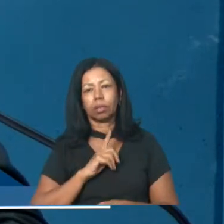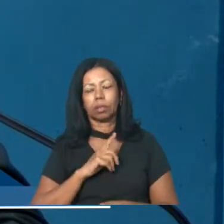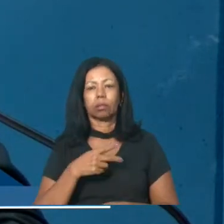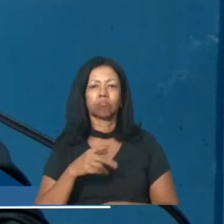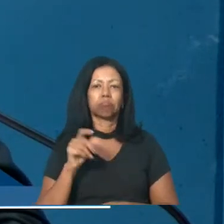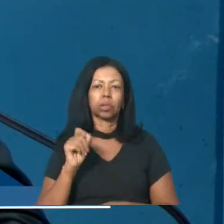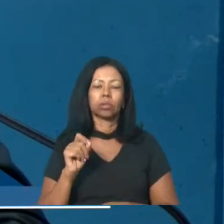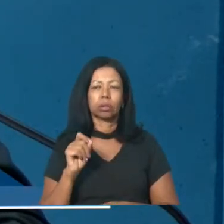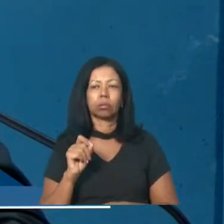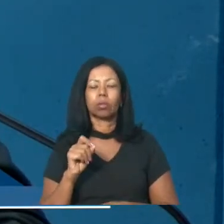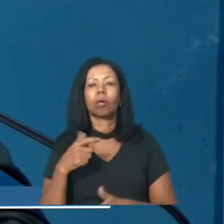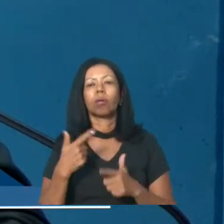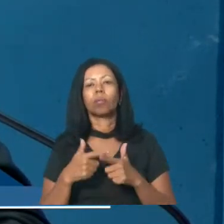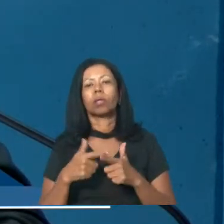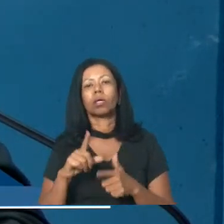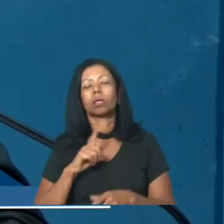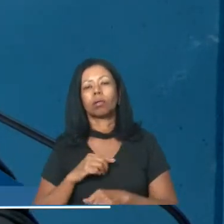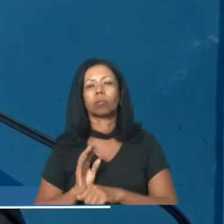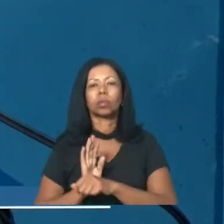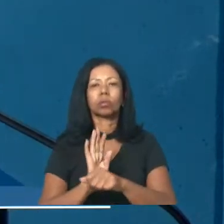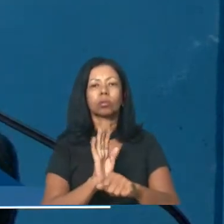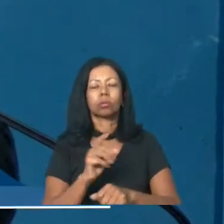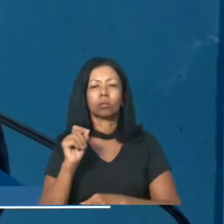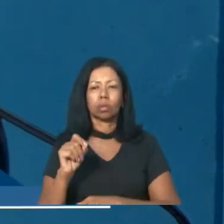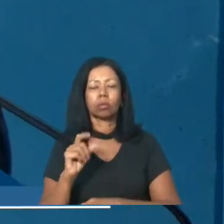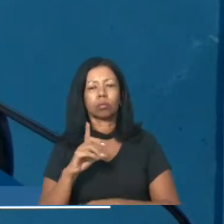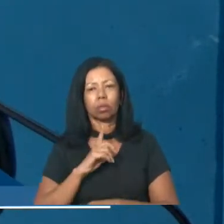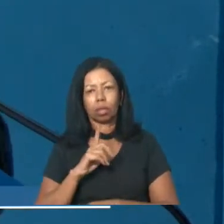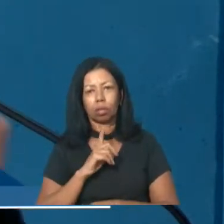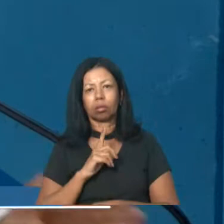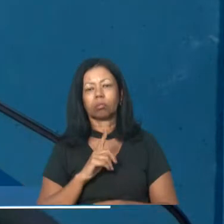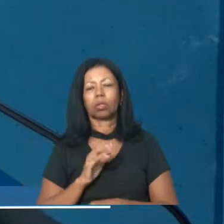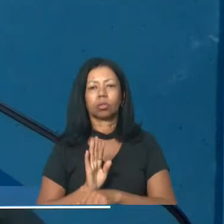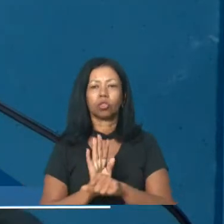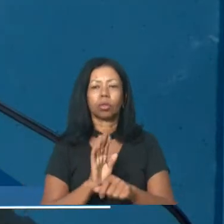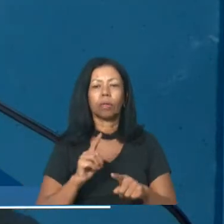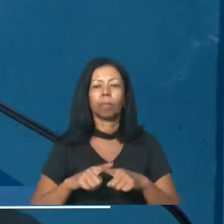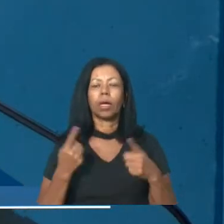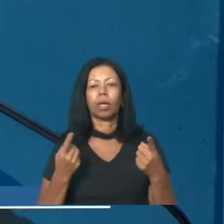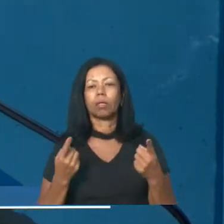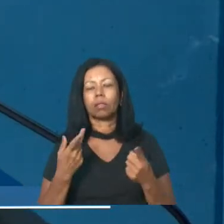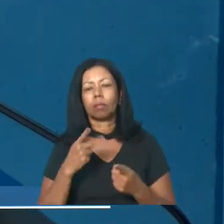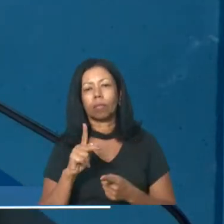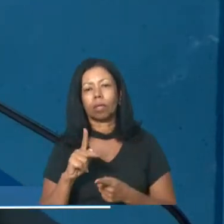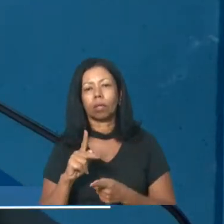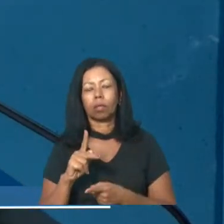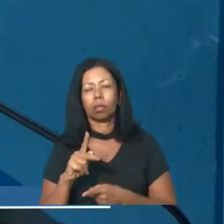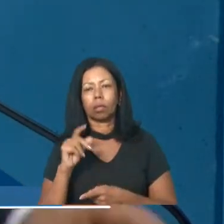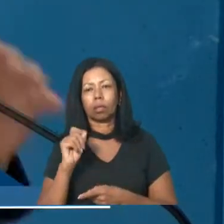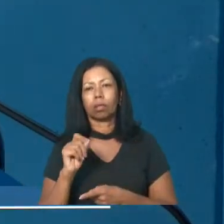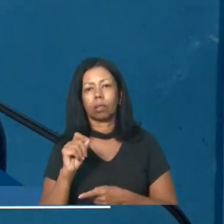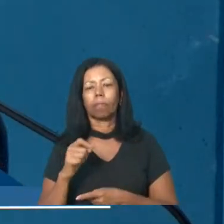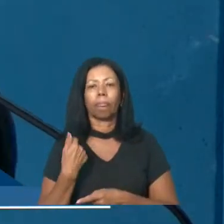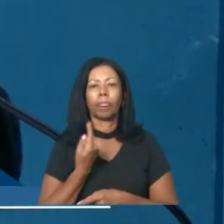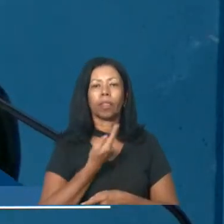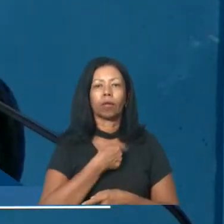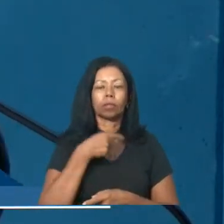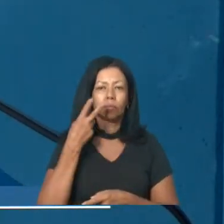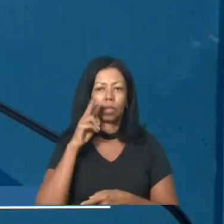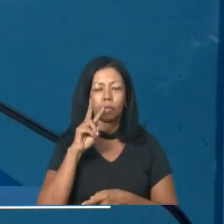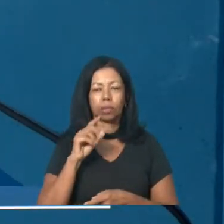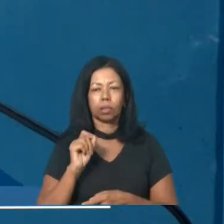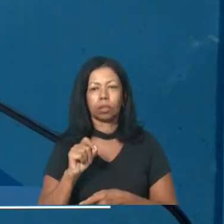prática. Porque existe o benefício da austeridade? Existe o benefício, mas para uma contrapartida. Só que nós vimos no